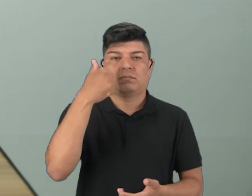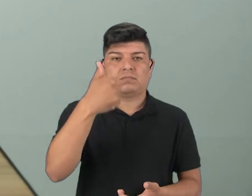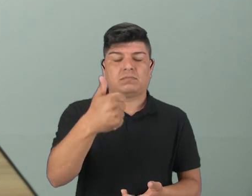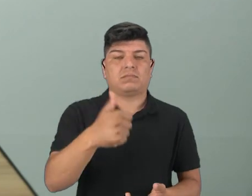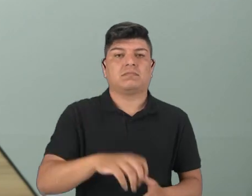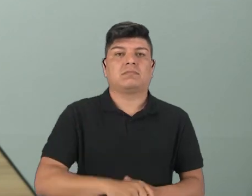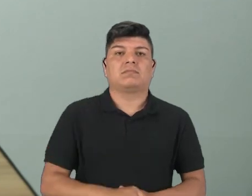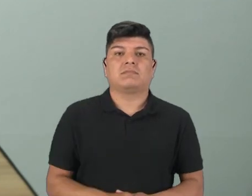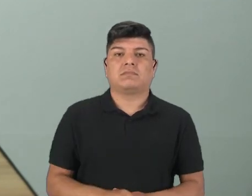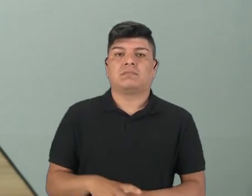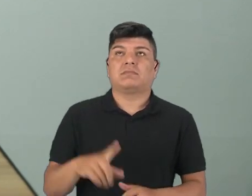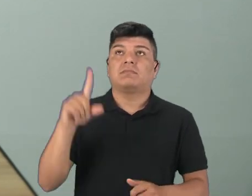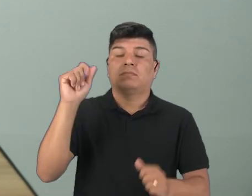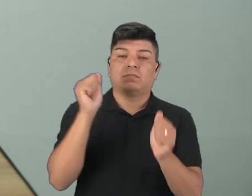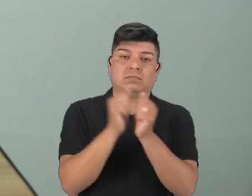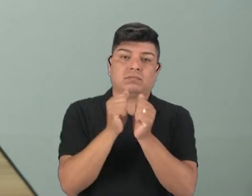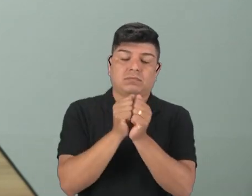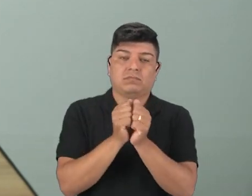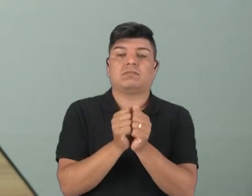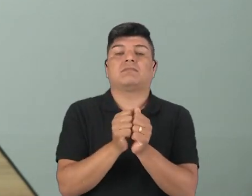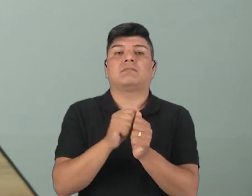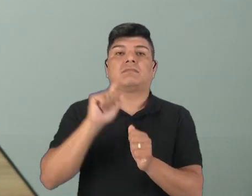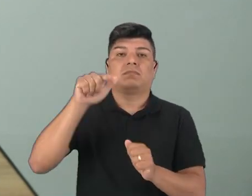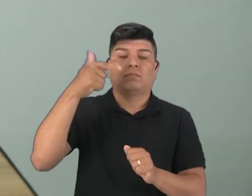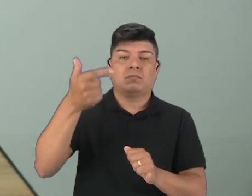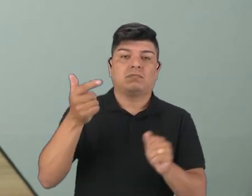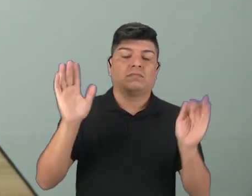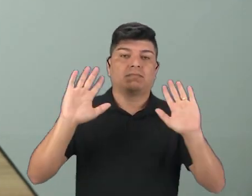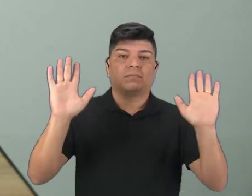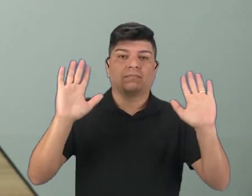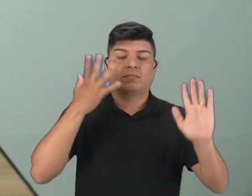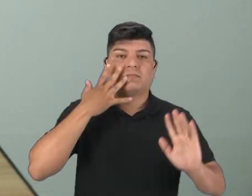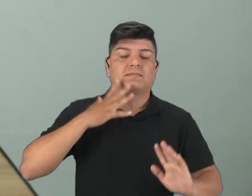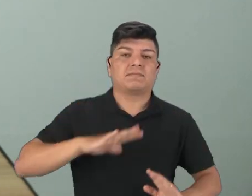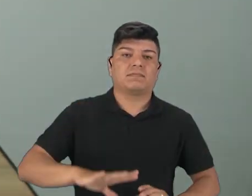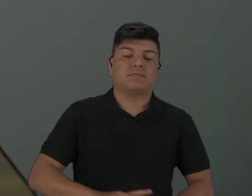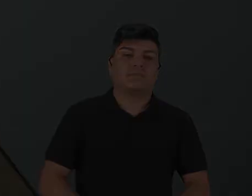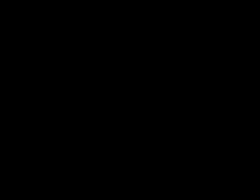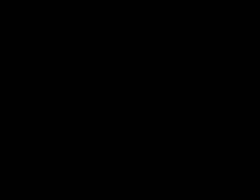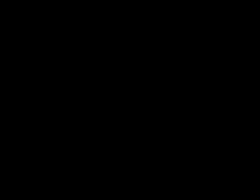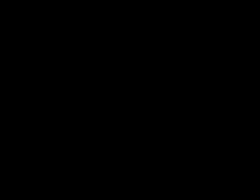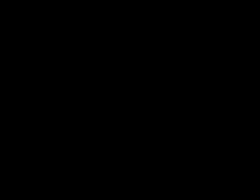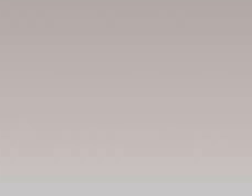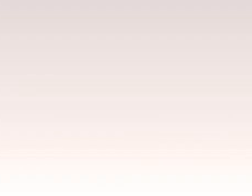certo? Fiquem com Deus e até breve! Tchau, crianças!